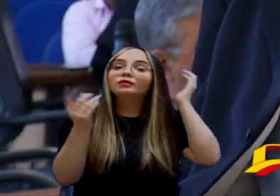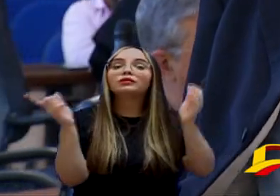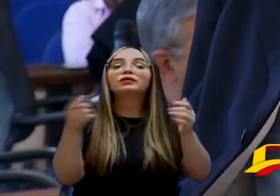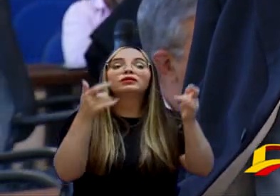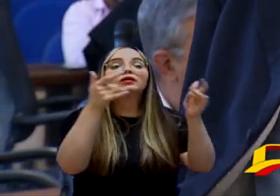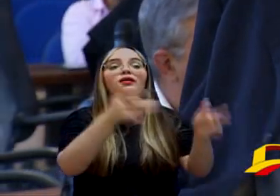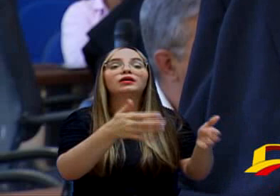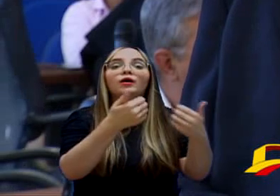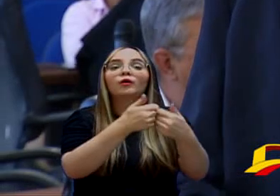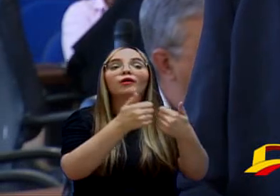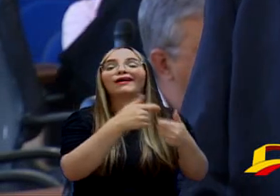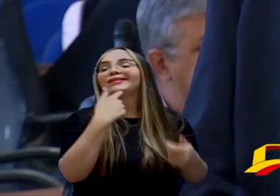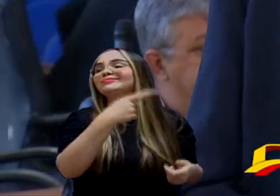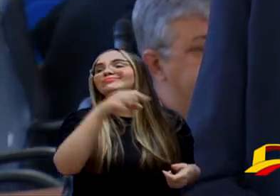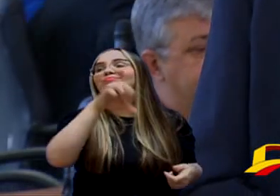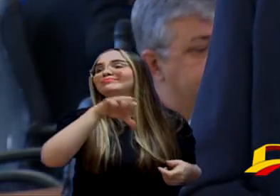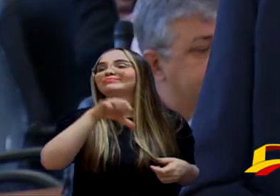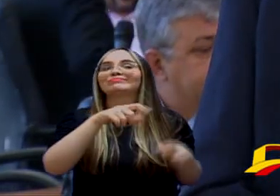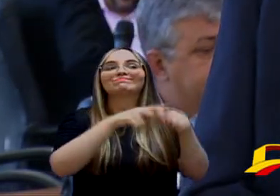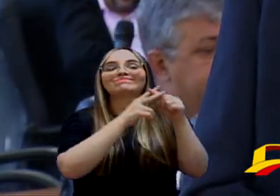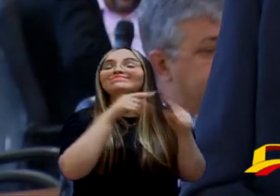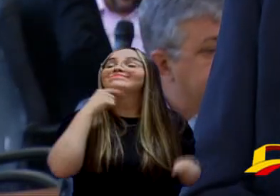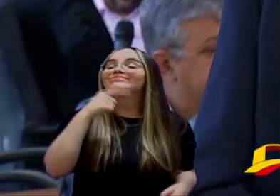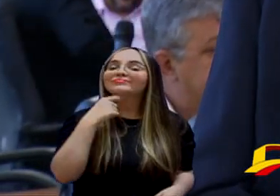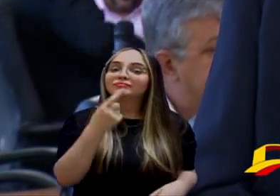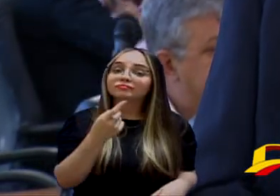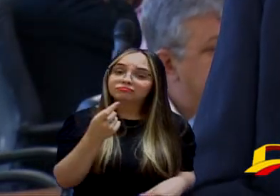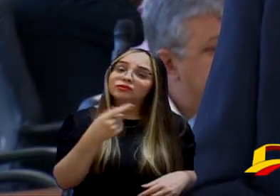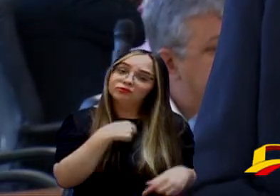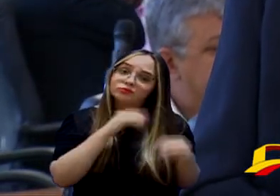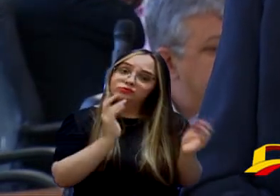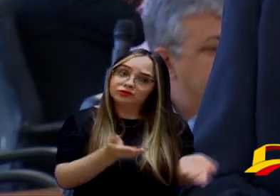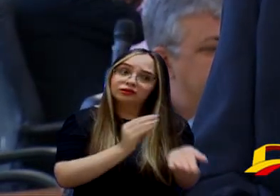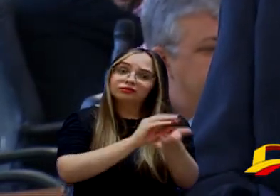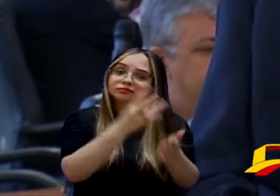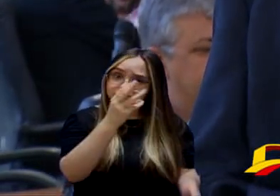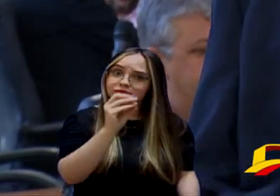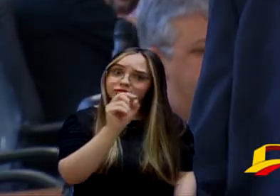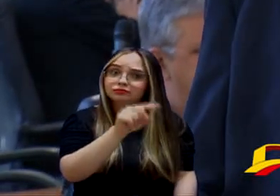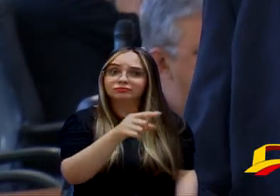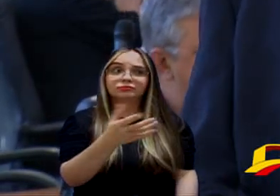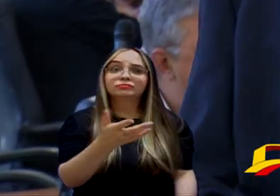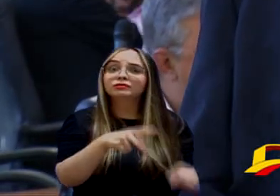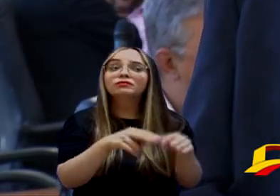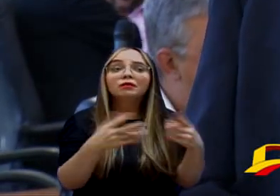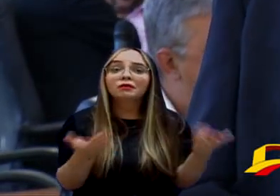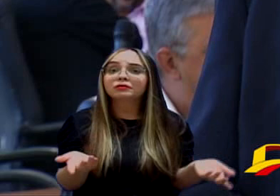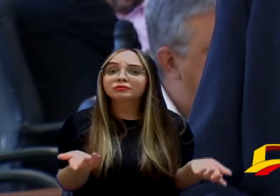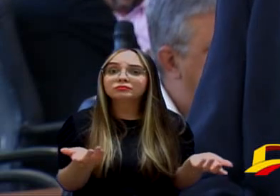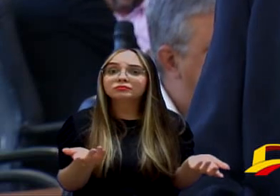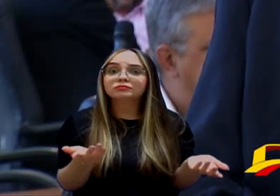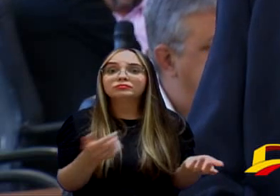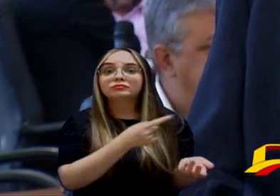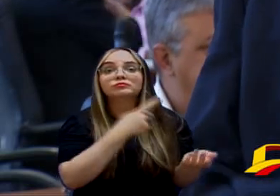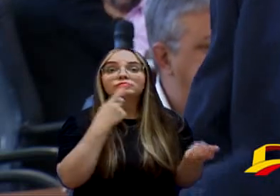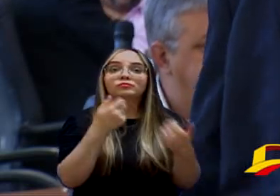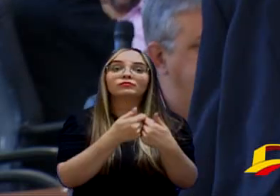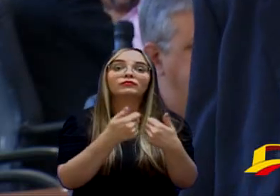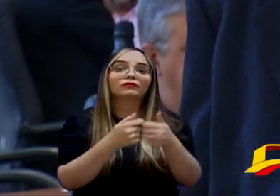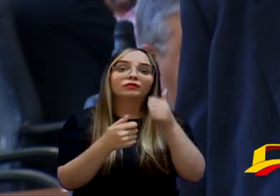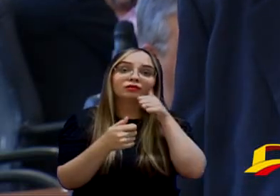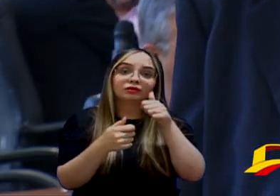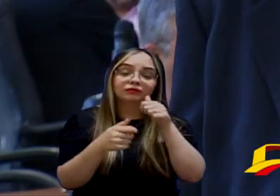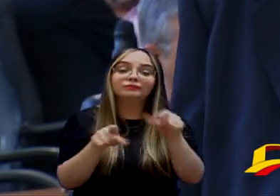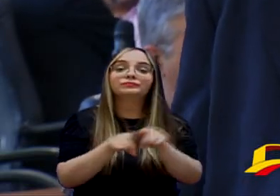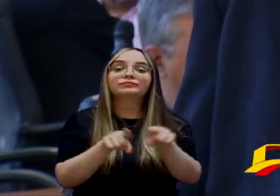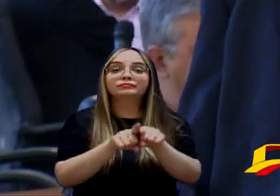ônibus num canto dizendo que não tem recurso para manutenção então eu não não me venha aqui dizer que o homem da mulher e